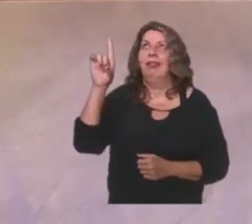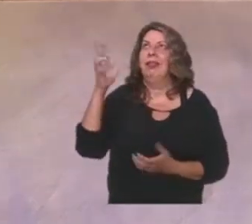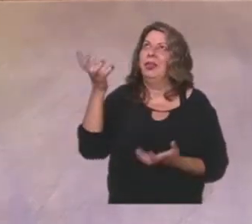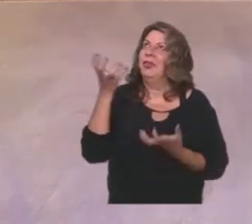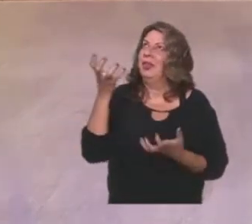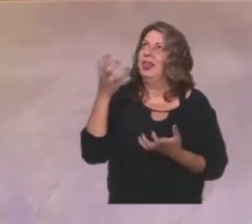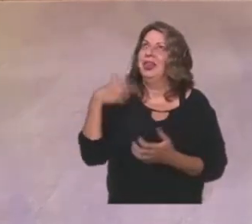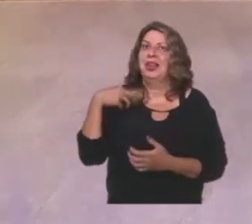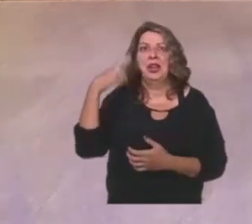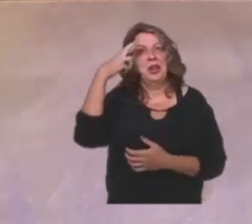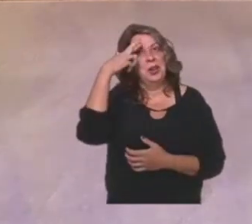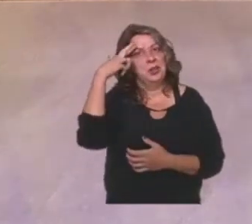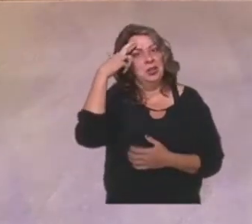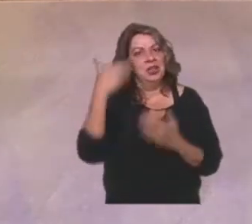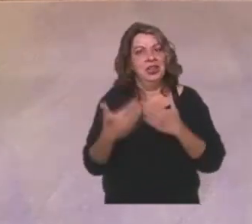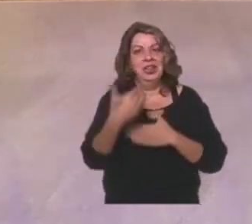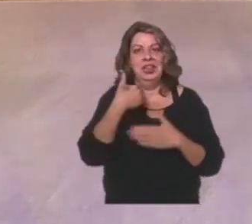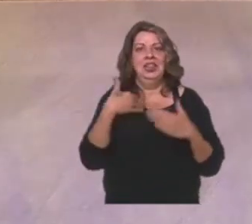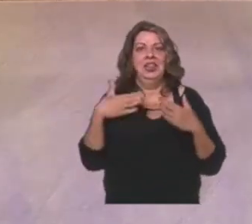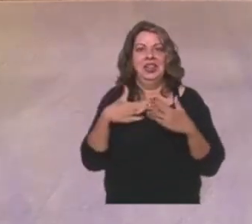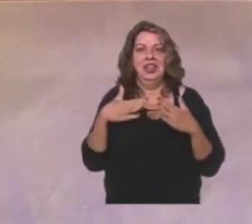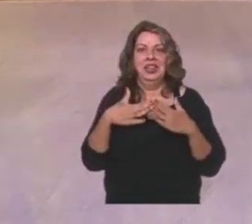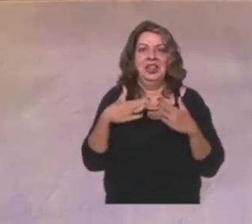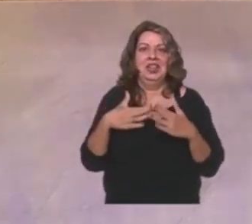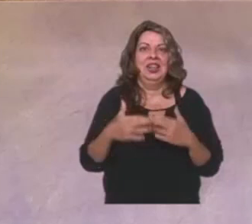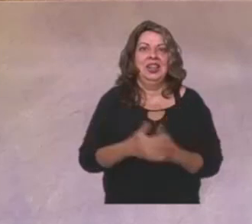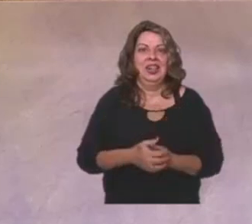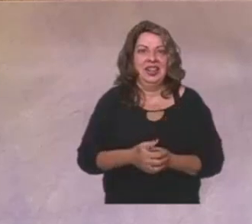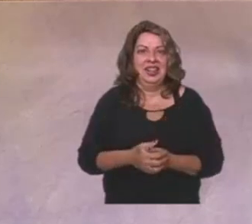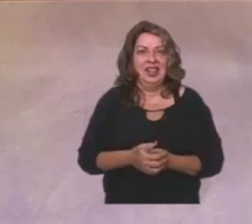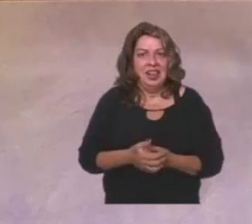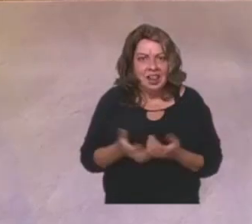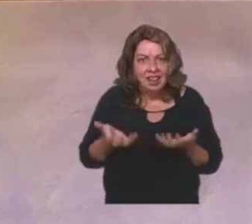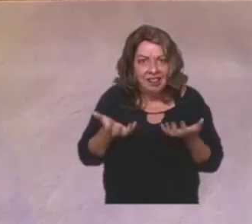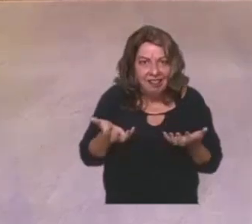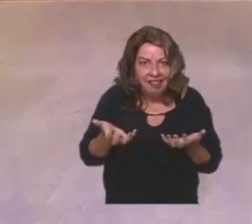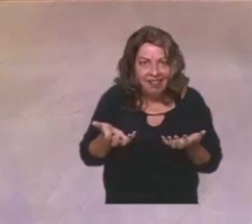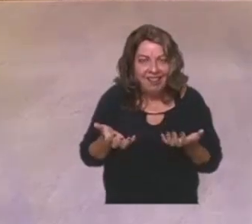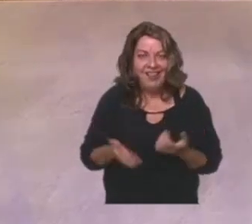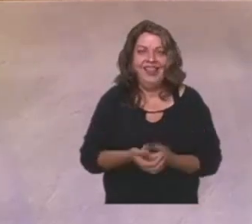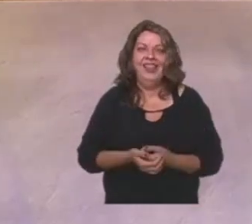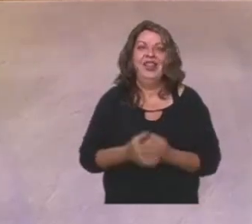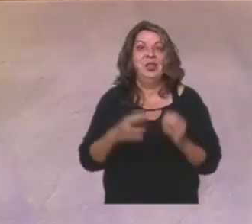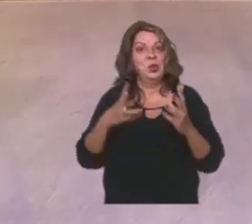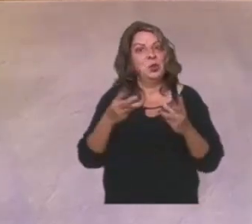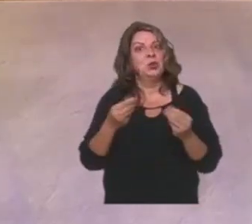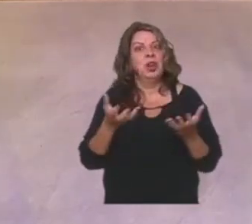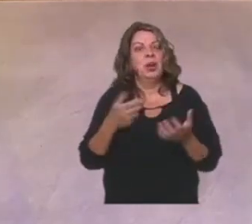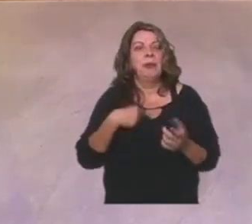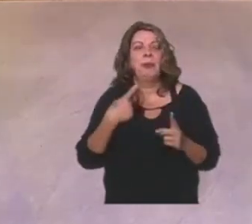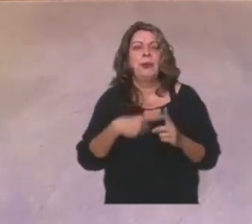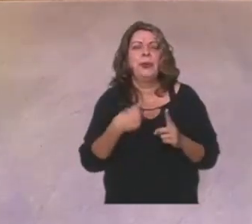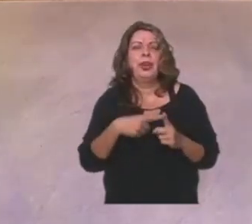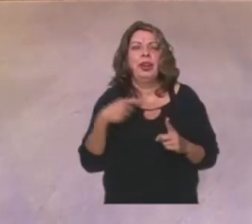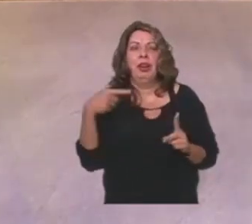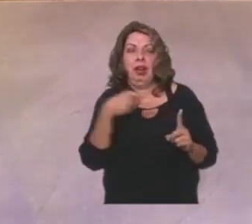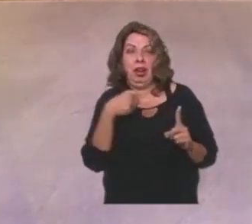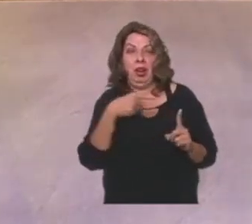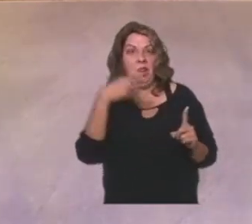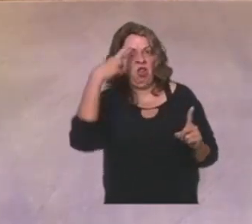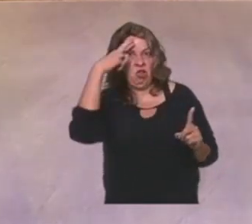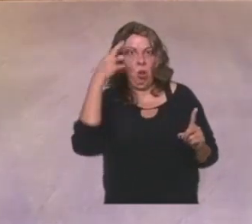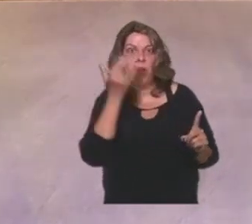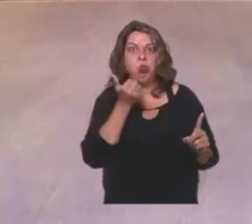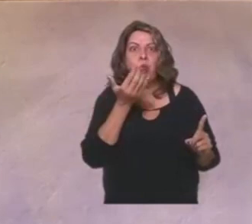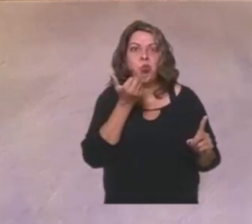Falou, mãe, antes a senhora não queria, né? Que ele come muito, mas agora a senhora quer. Olha agora aí. Todo mundo quer a visita do Rogério. E agora todo mundo quer o